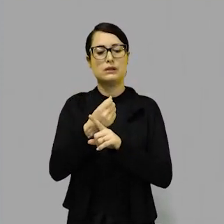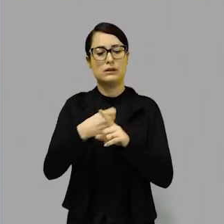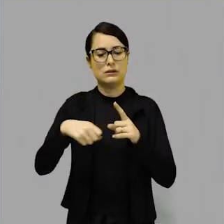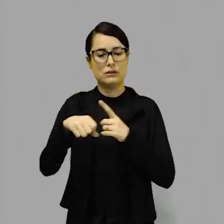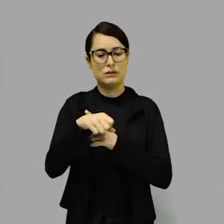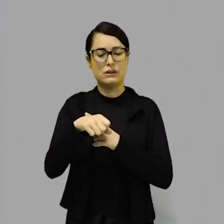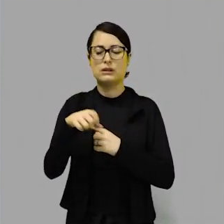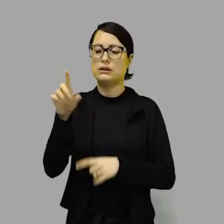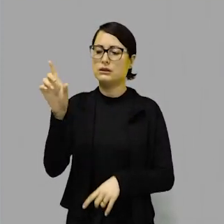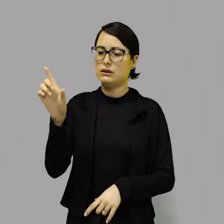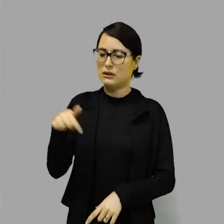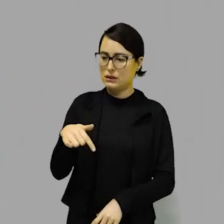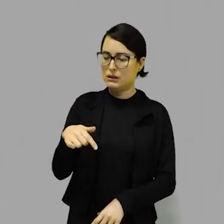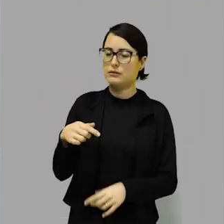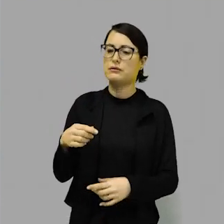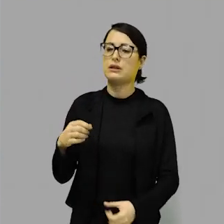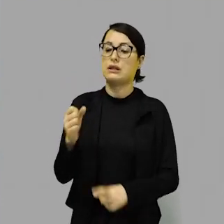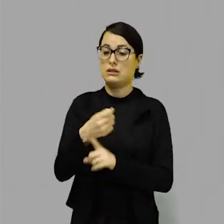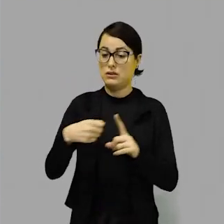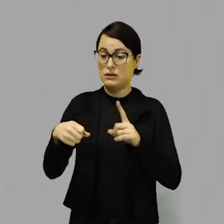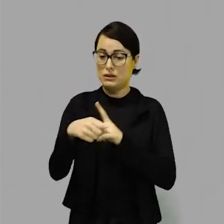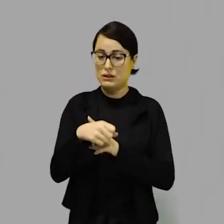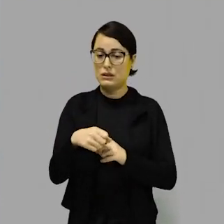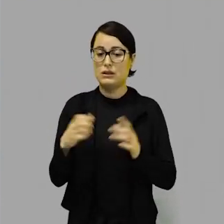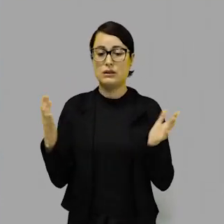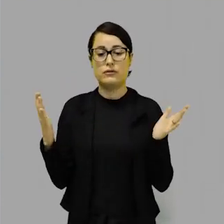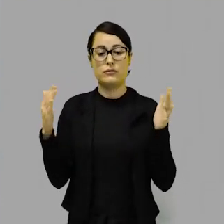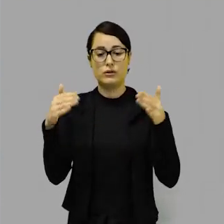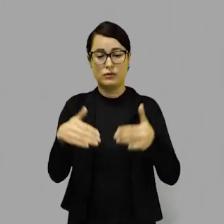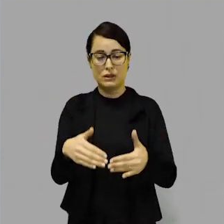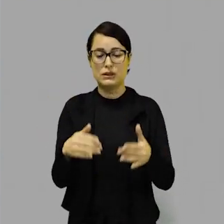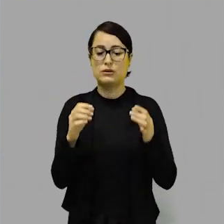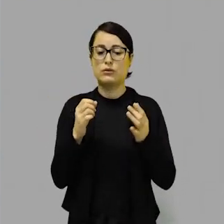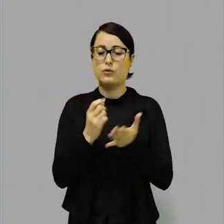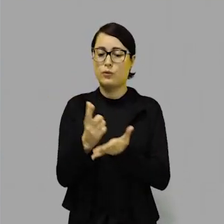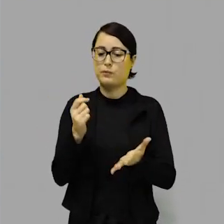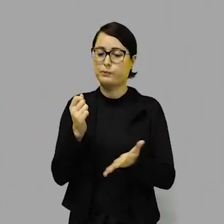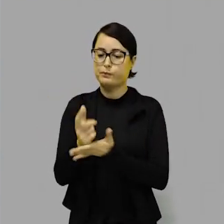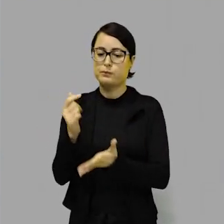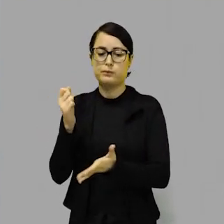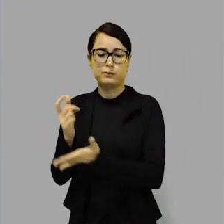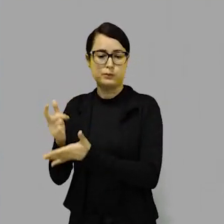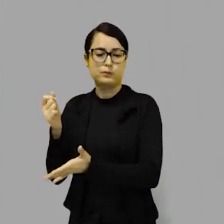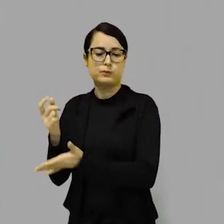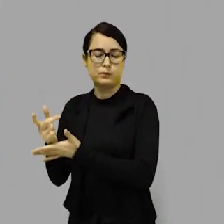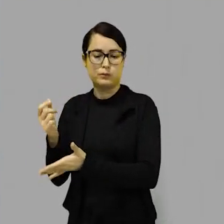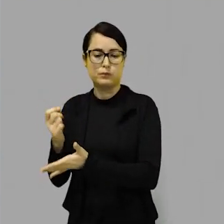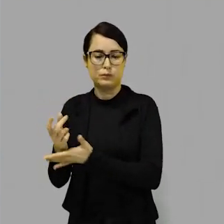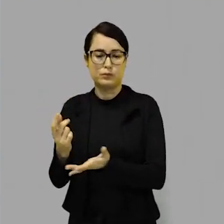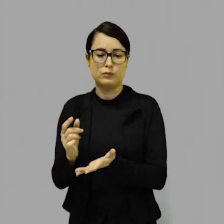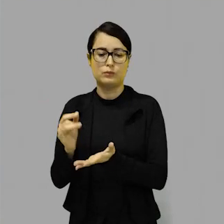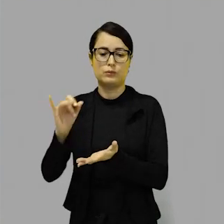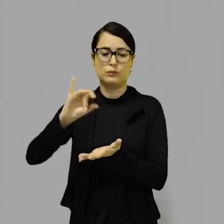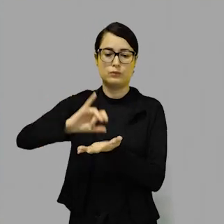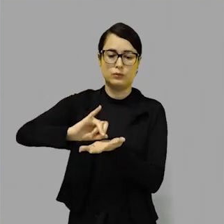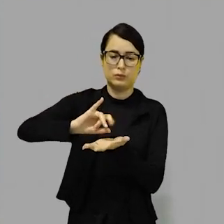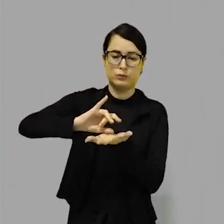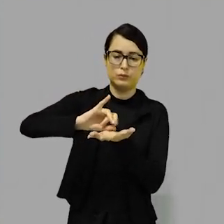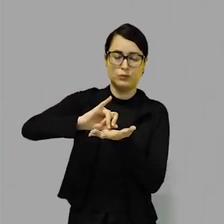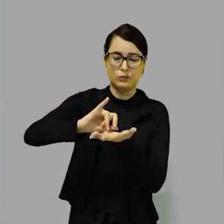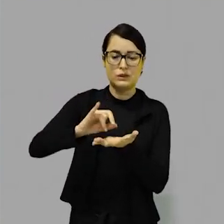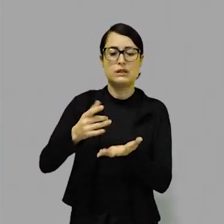sociedade é. A nossa sociedade é uma sociedade voltada para o consumo. Nós vivemos numa sociedade capitalista e que